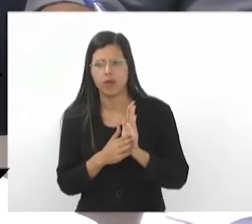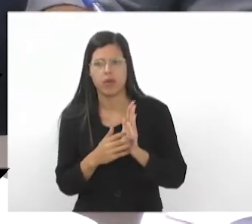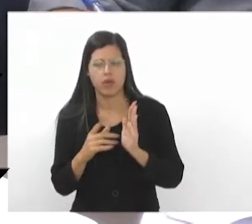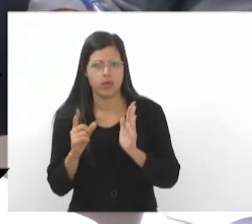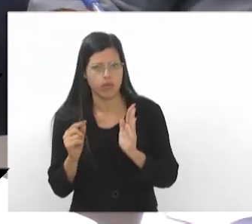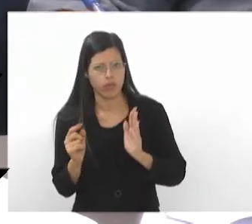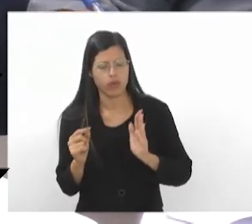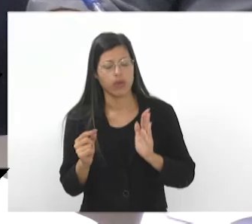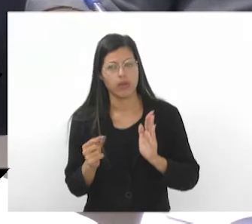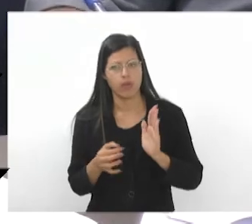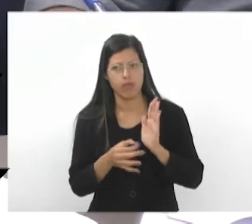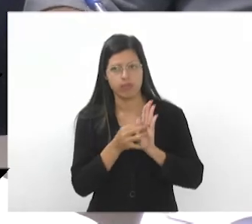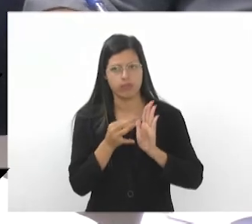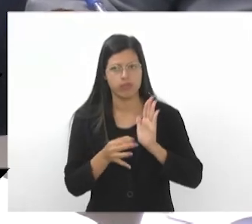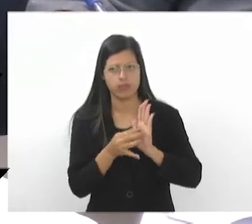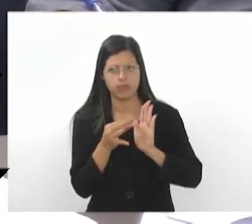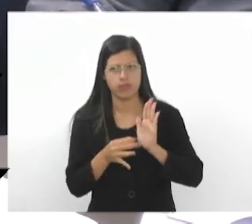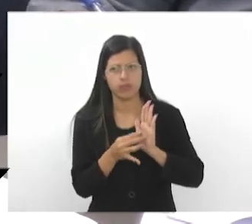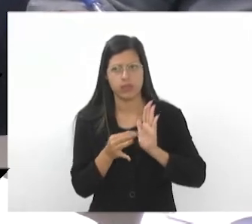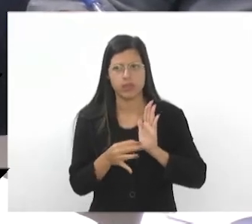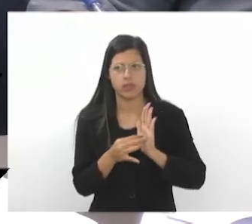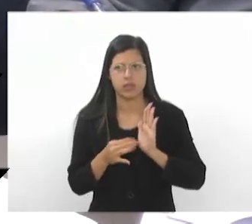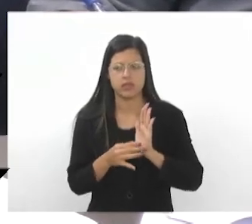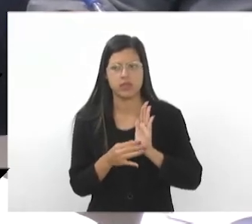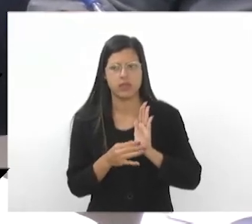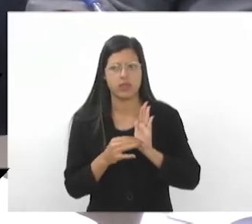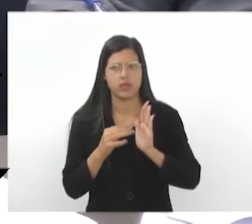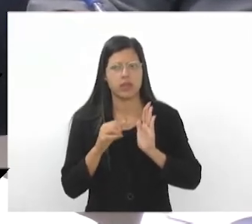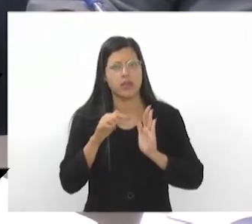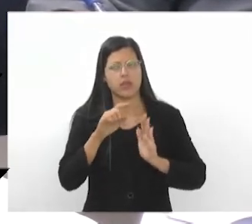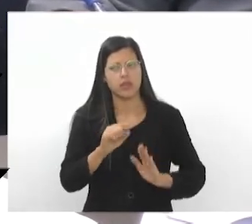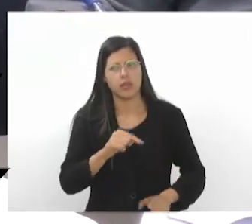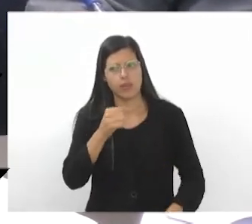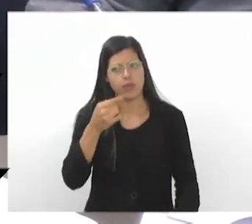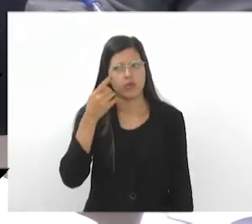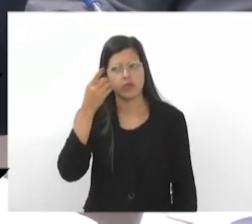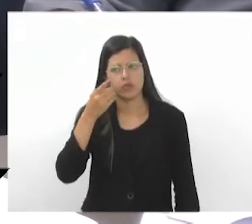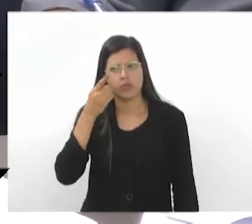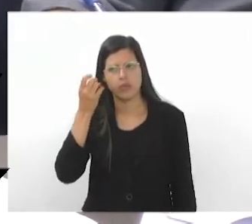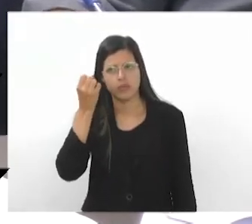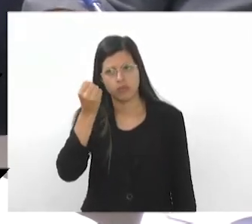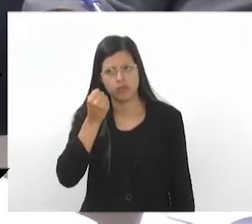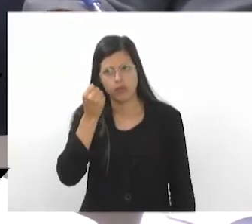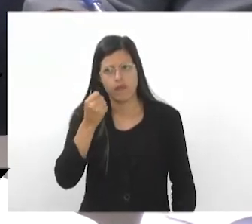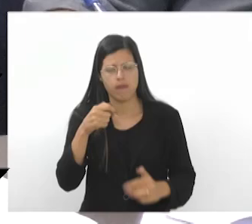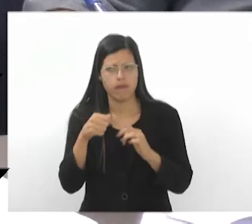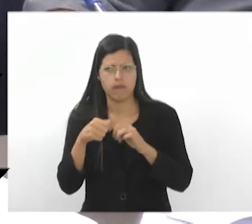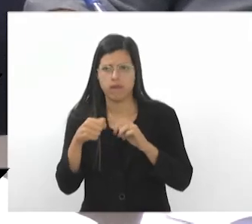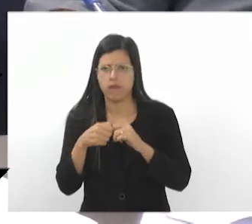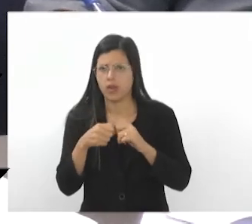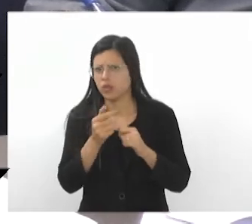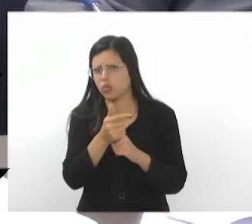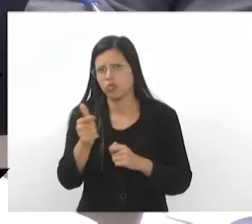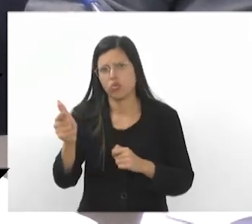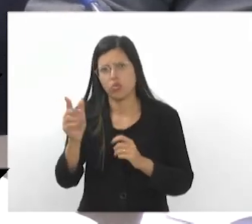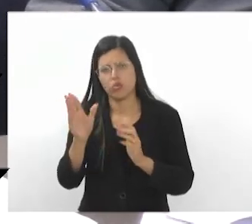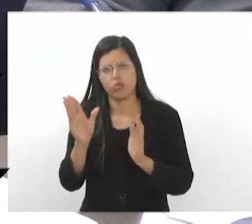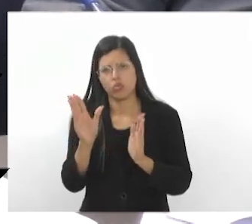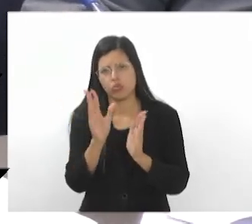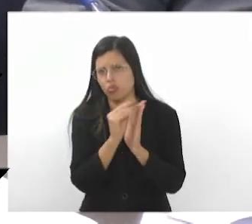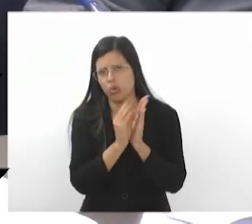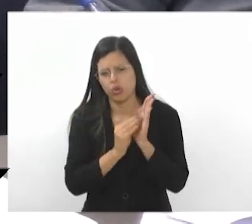o parecer, e depois o deputado Malafaia faça com o conteúdo que ele